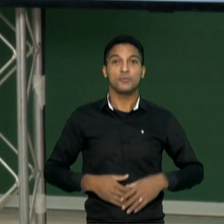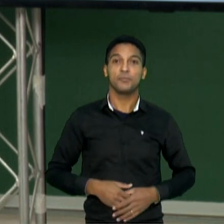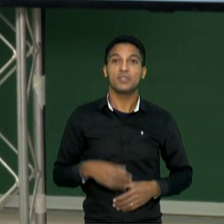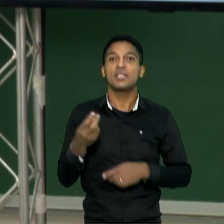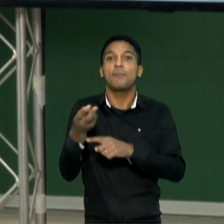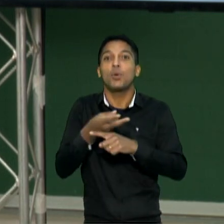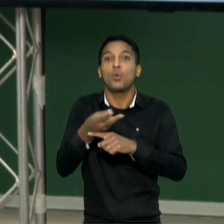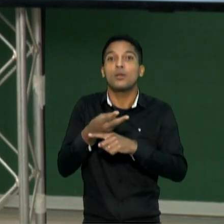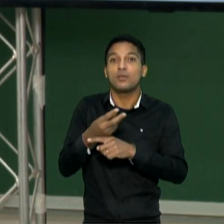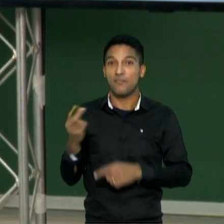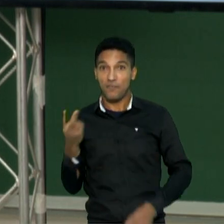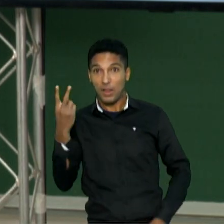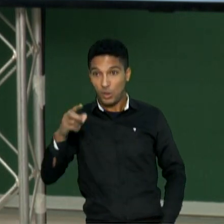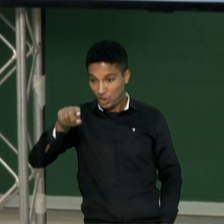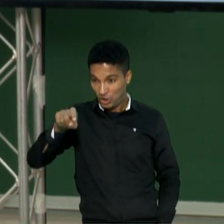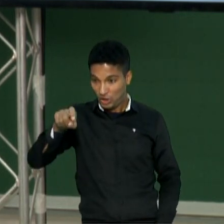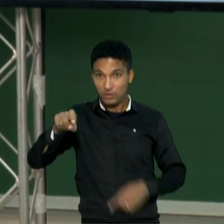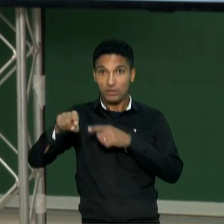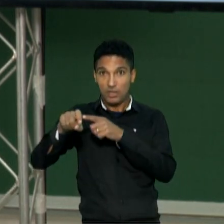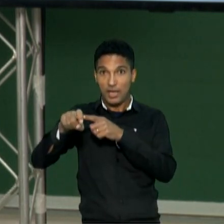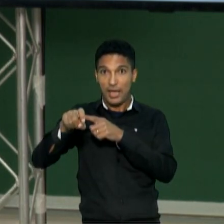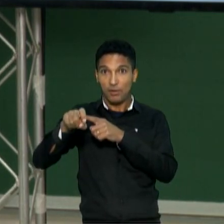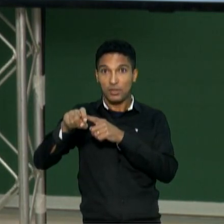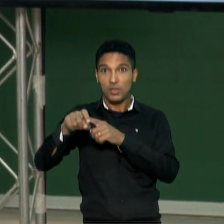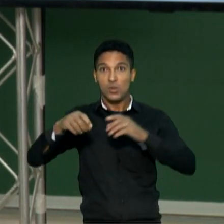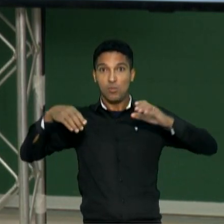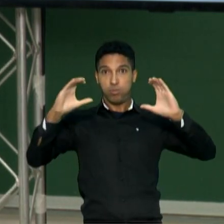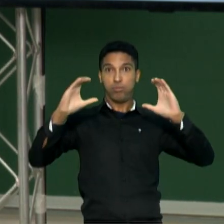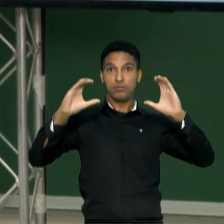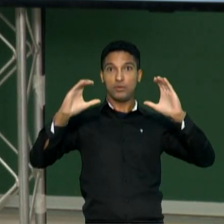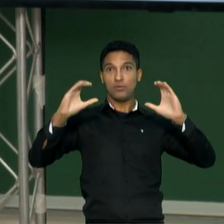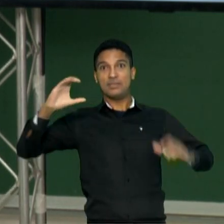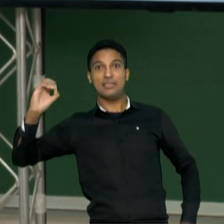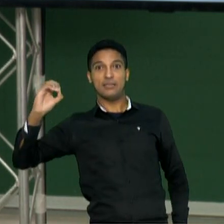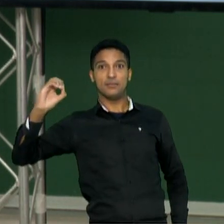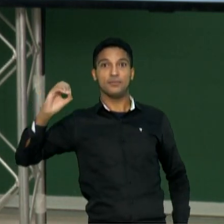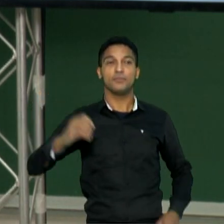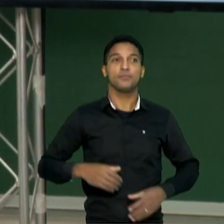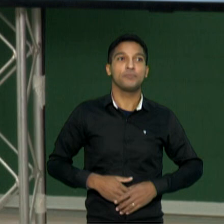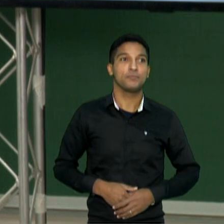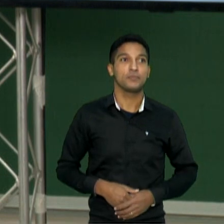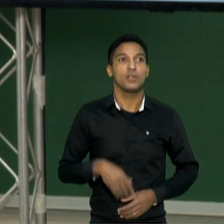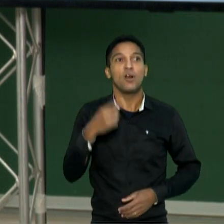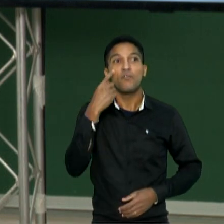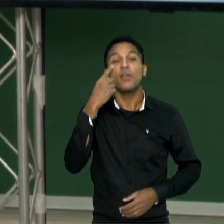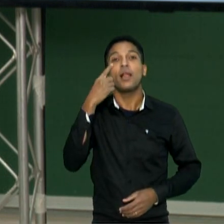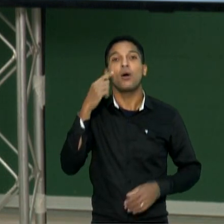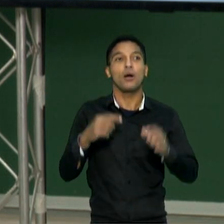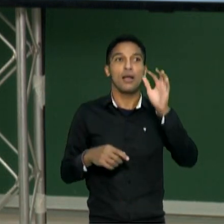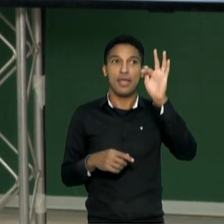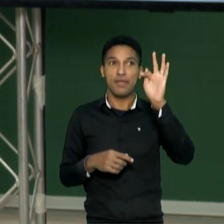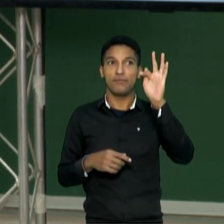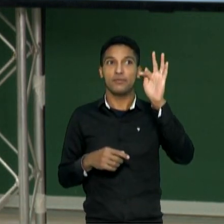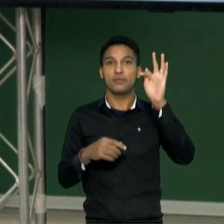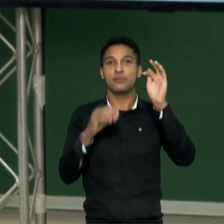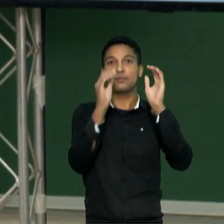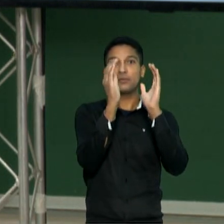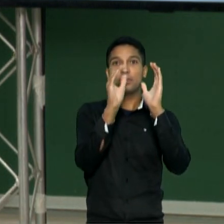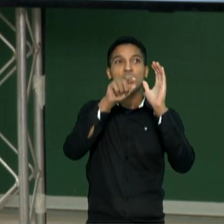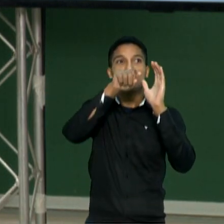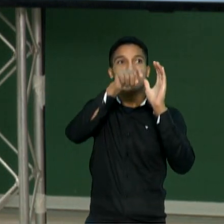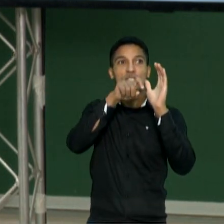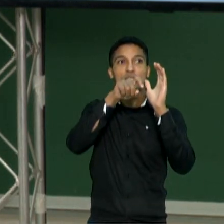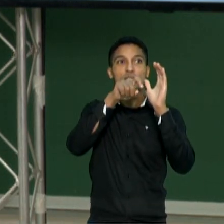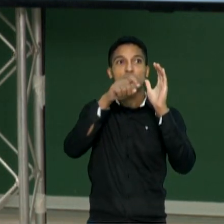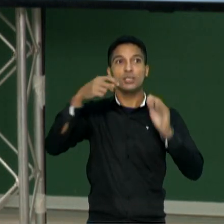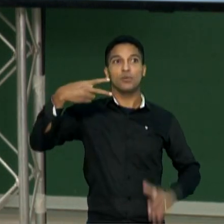minha função igual a zero. Beleza? Então, agora a minha função é f de x igual a 6x mais 36. Um detalhe muito importante é que